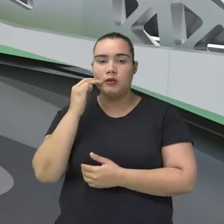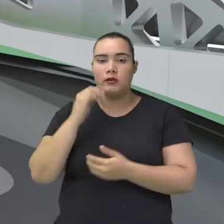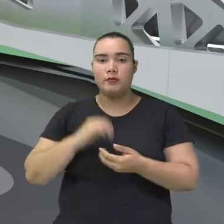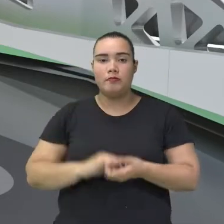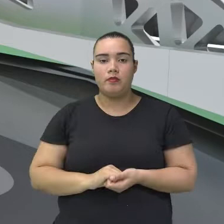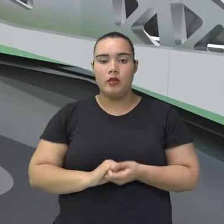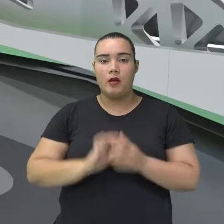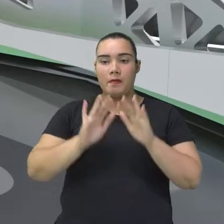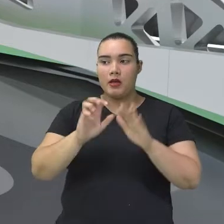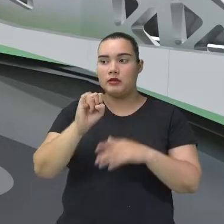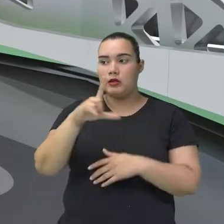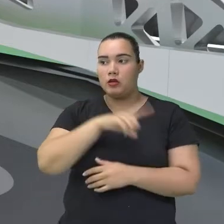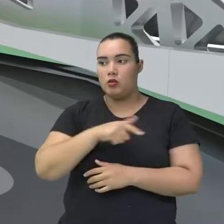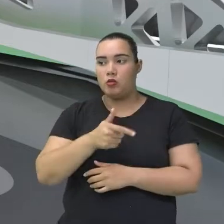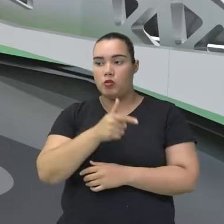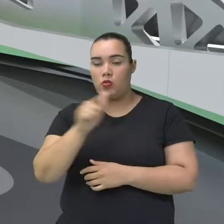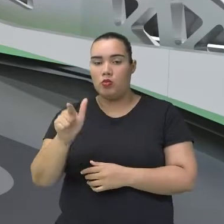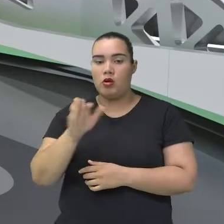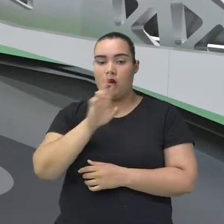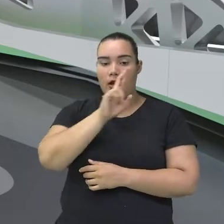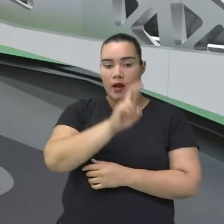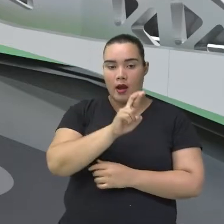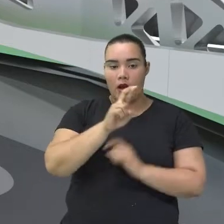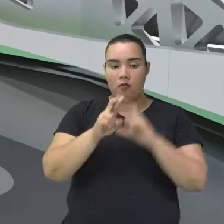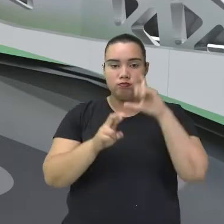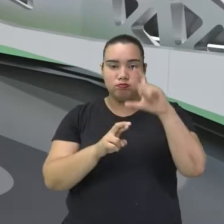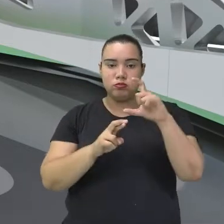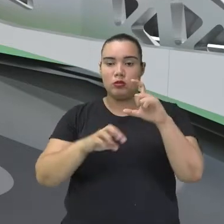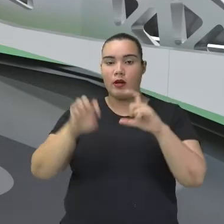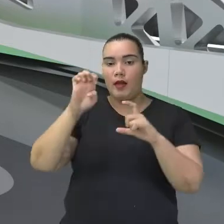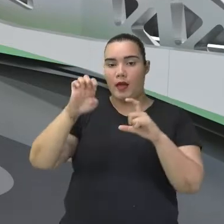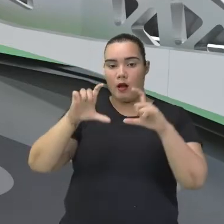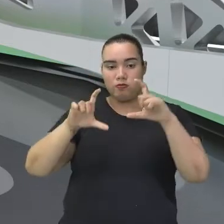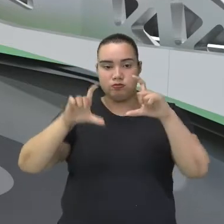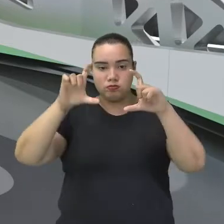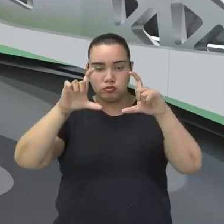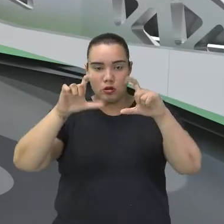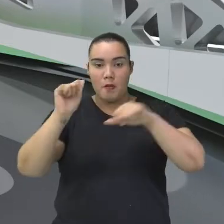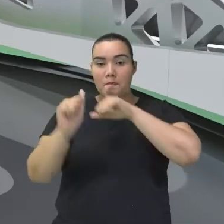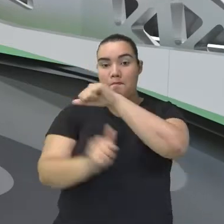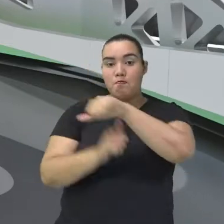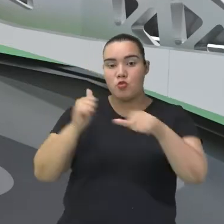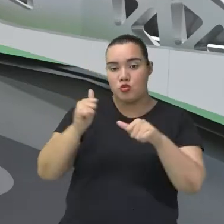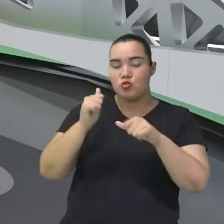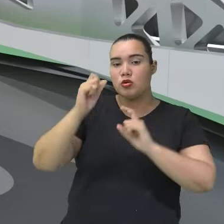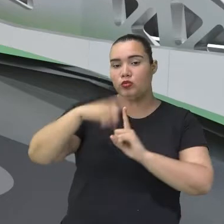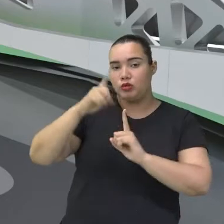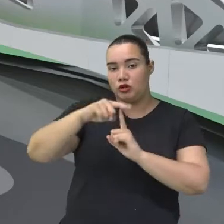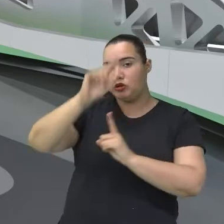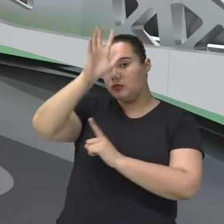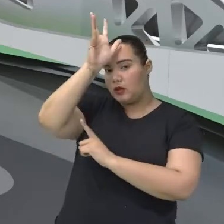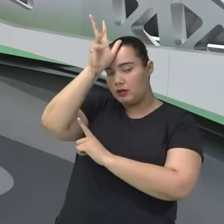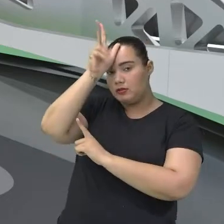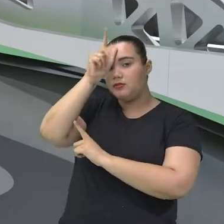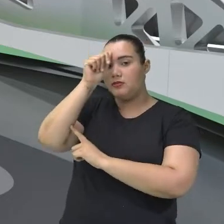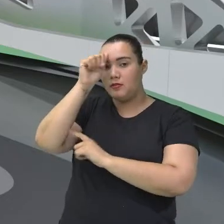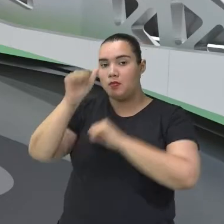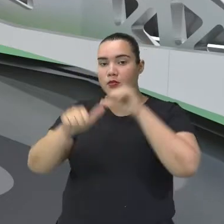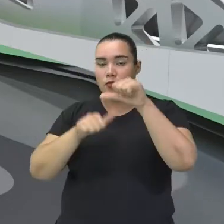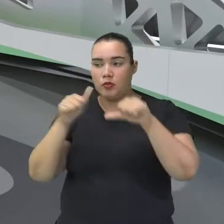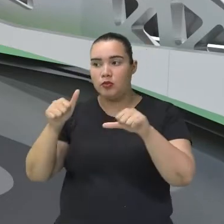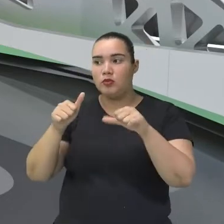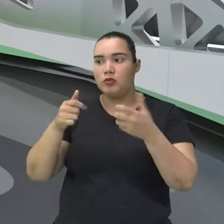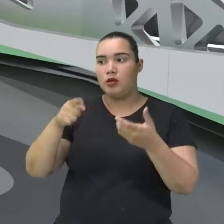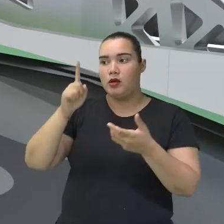um Rzão e um Ezão, os dois dominantes, vai mudar o formato da crista. Olha só, a crista vai